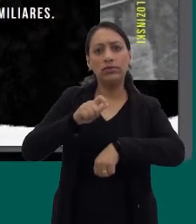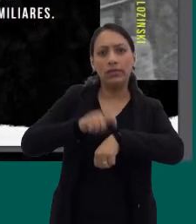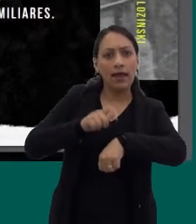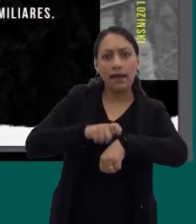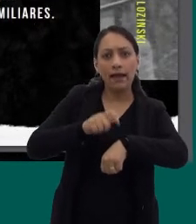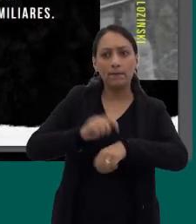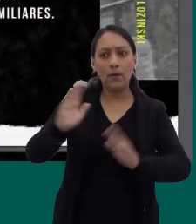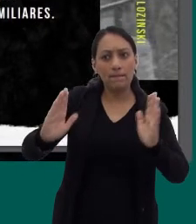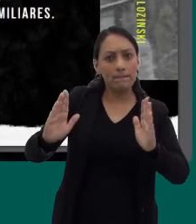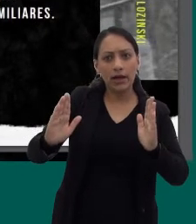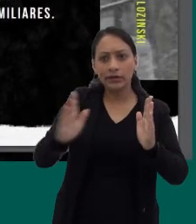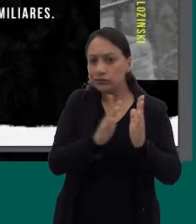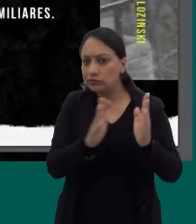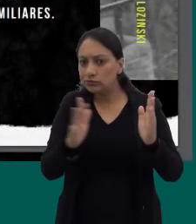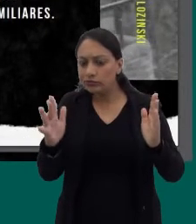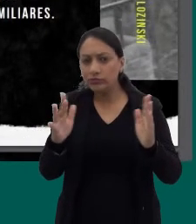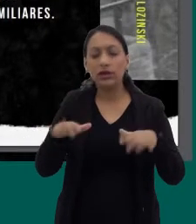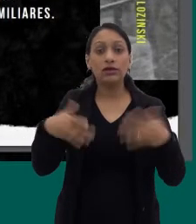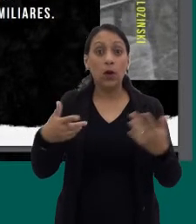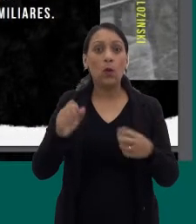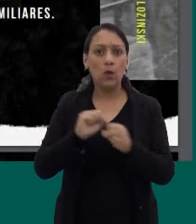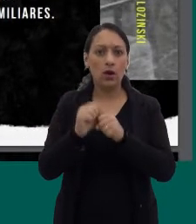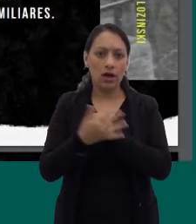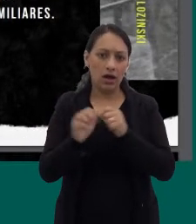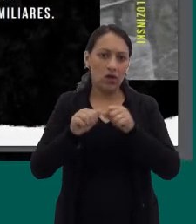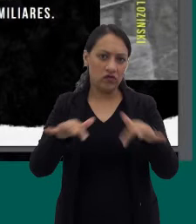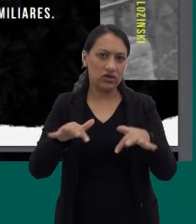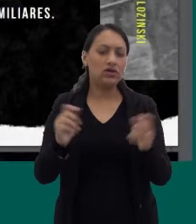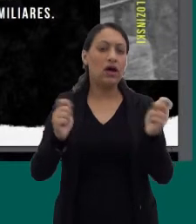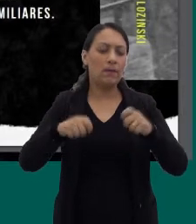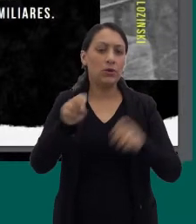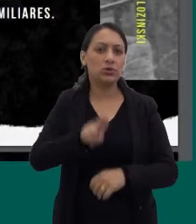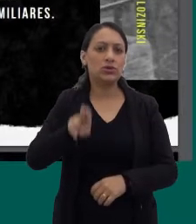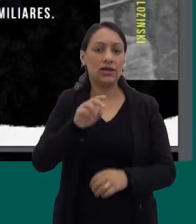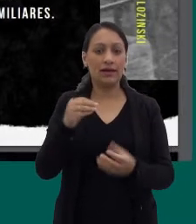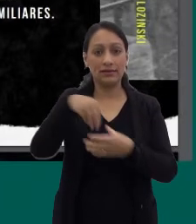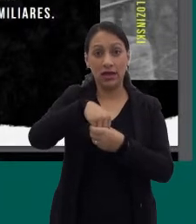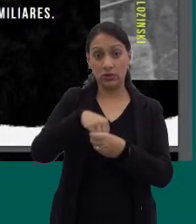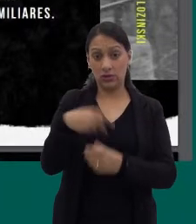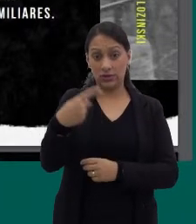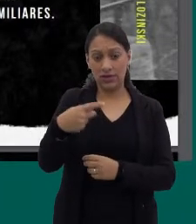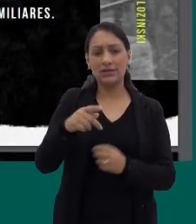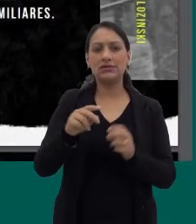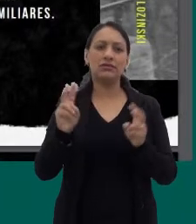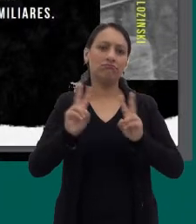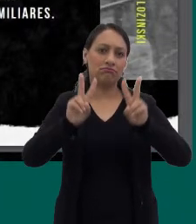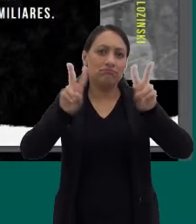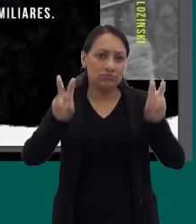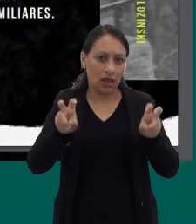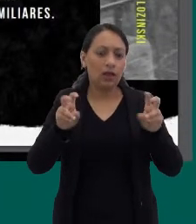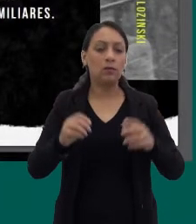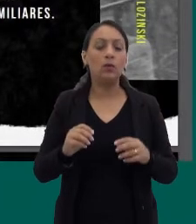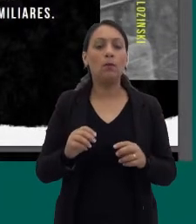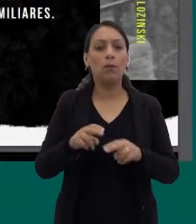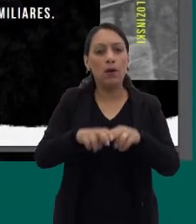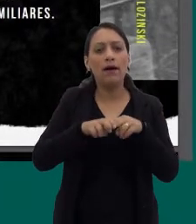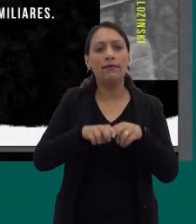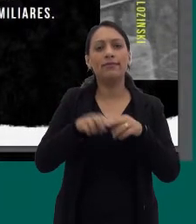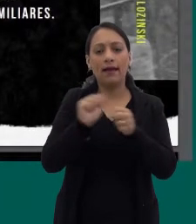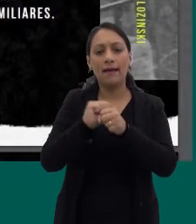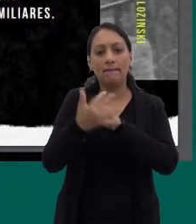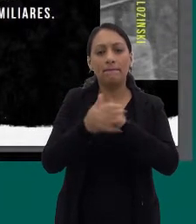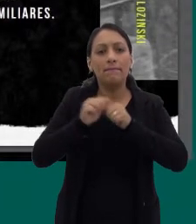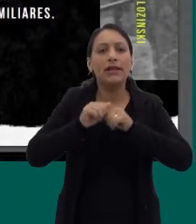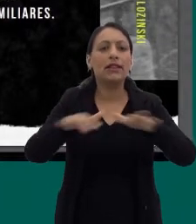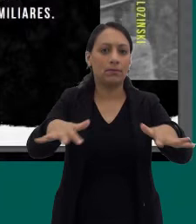considerada, pode ser usado esse termo, né, dentro da questão da pandemia. Outra razão que